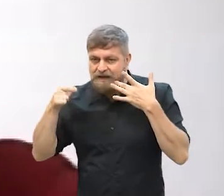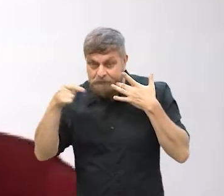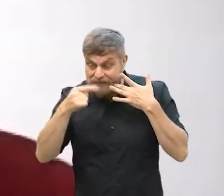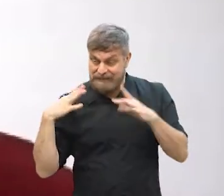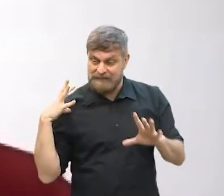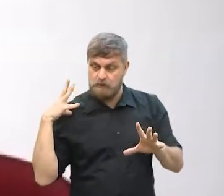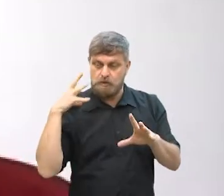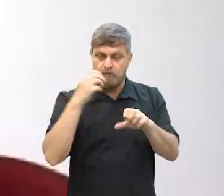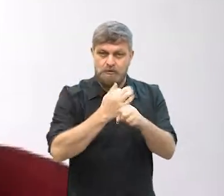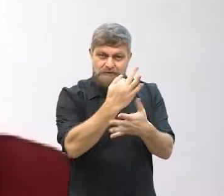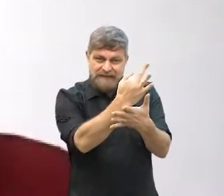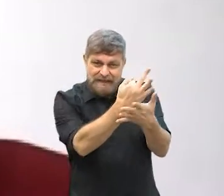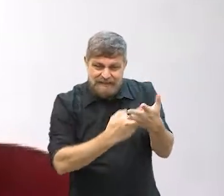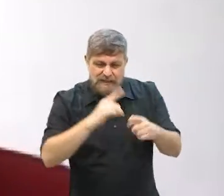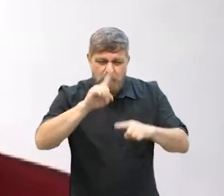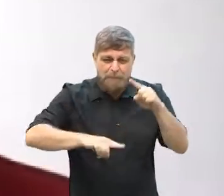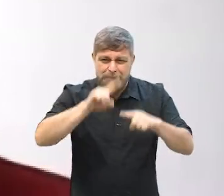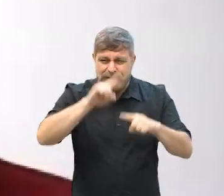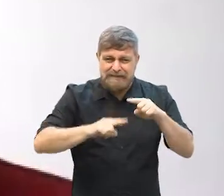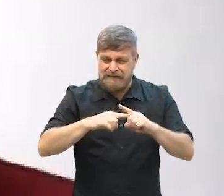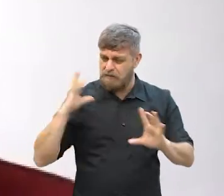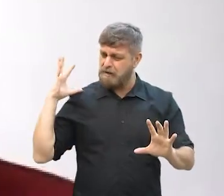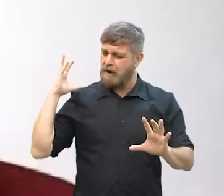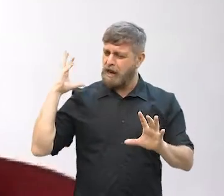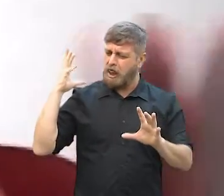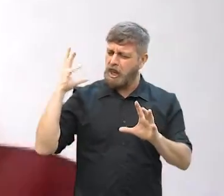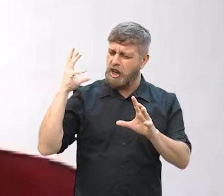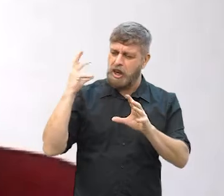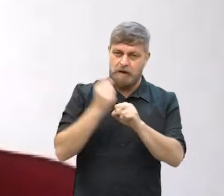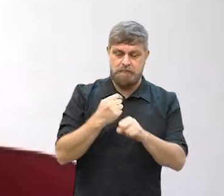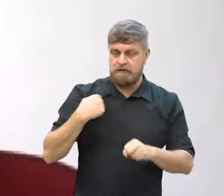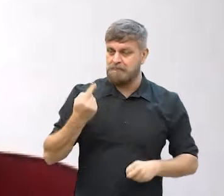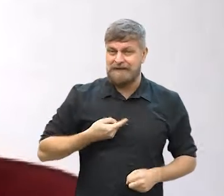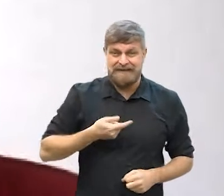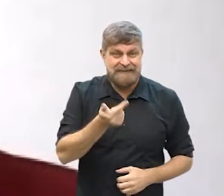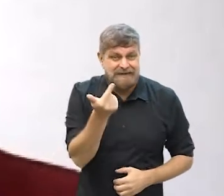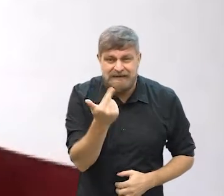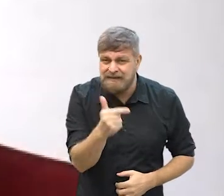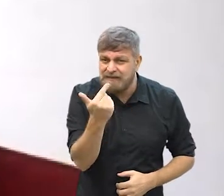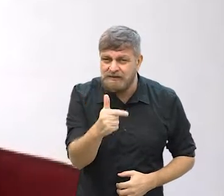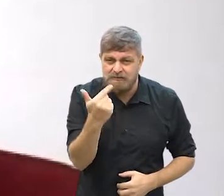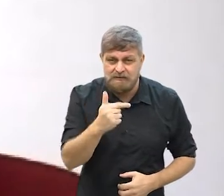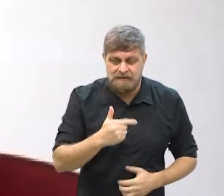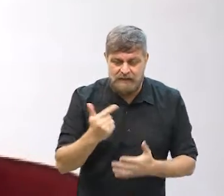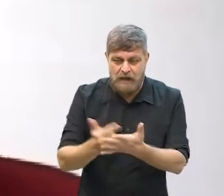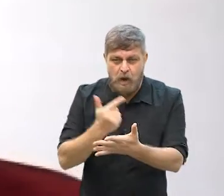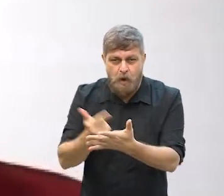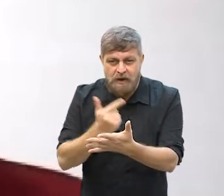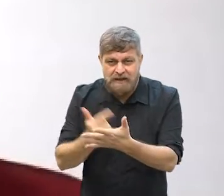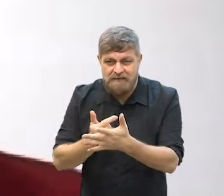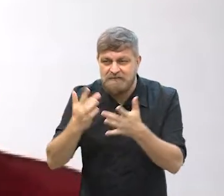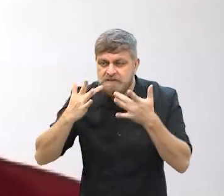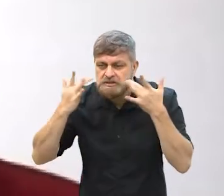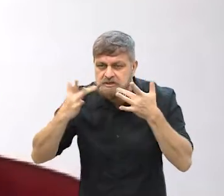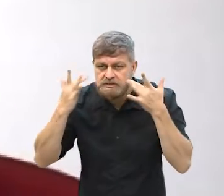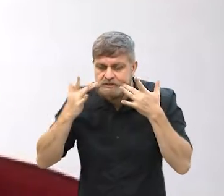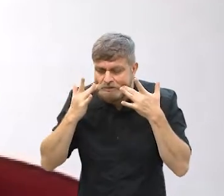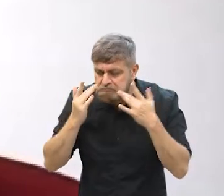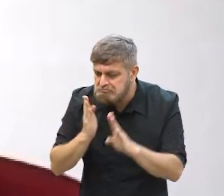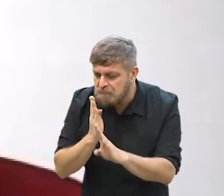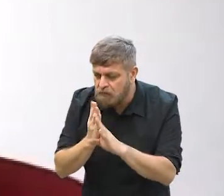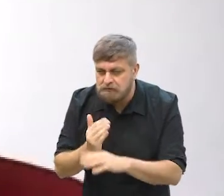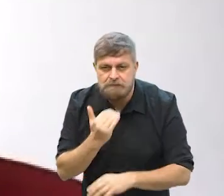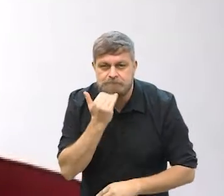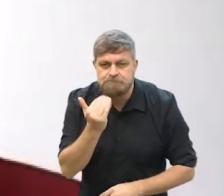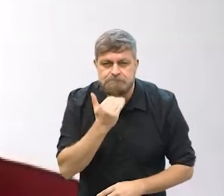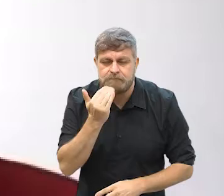reúne ali todo o texto, todo o material escrito pelo autor, mas a gente não tem os livros independentes. Né? A